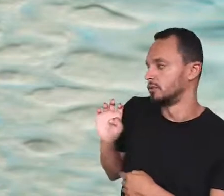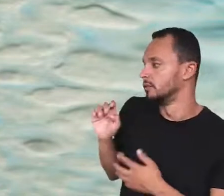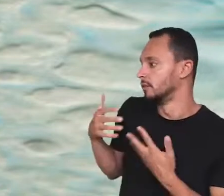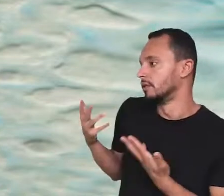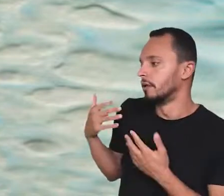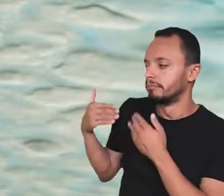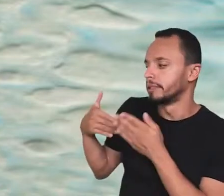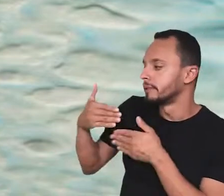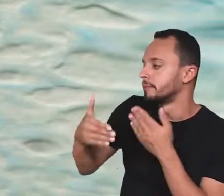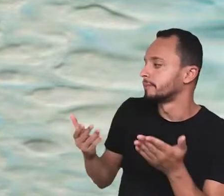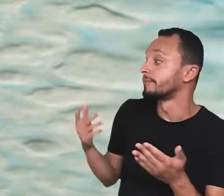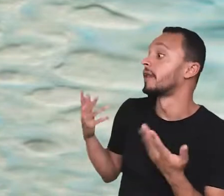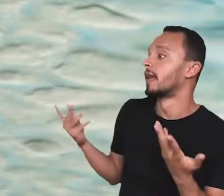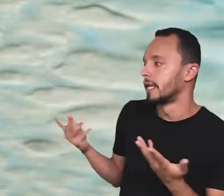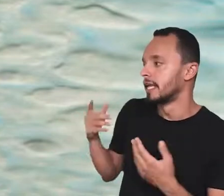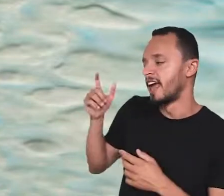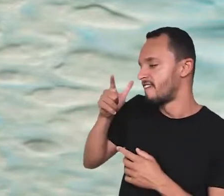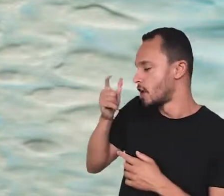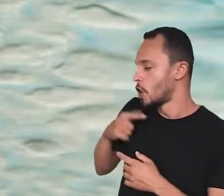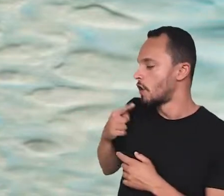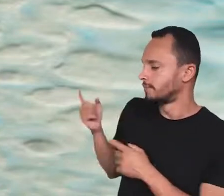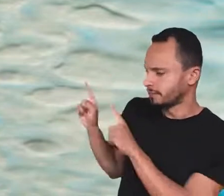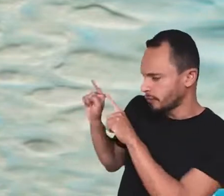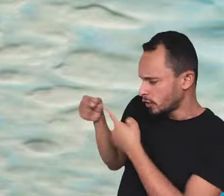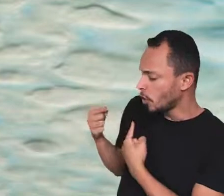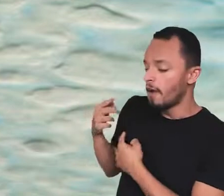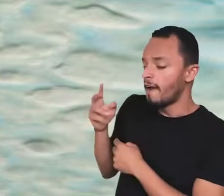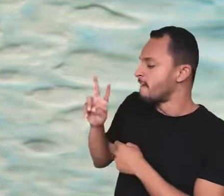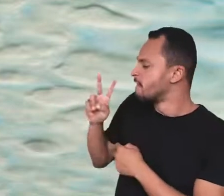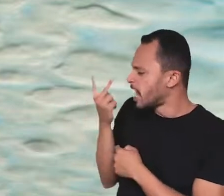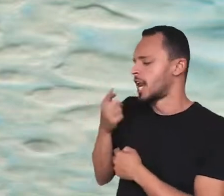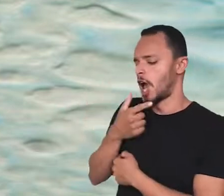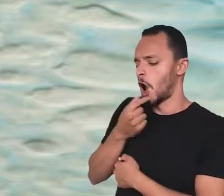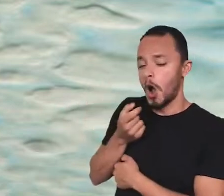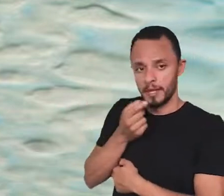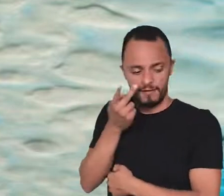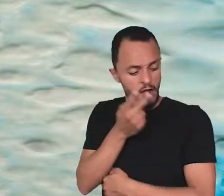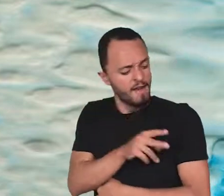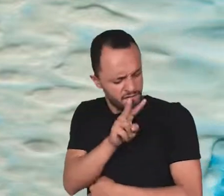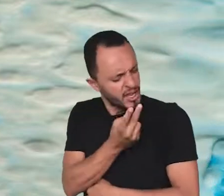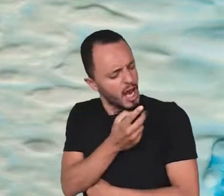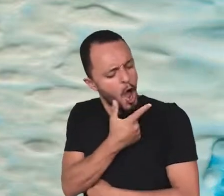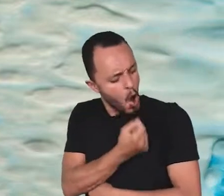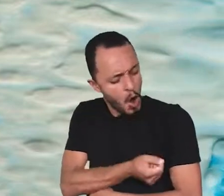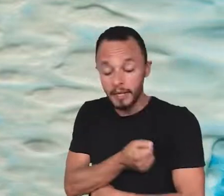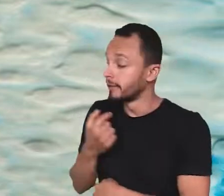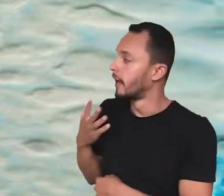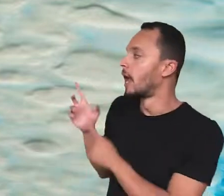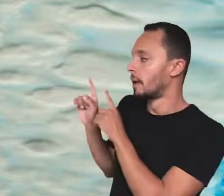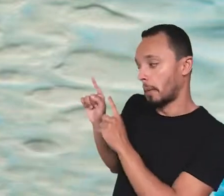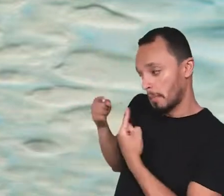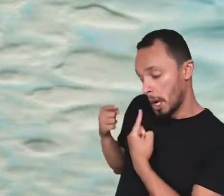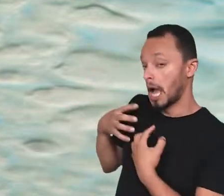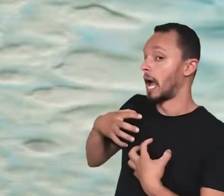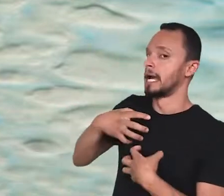atento. Mas aí, ela mandou eu virar homem. Não, putz. Meu amor. Aí o